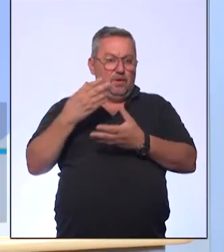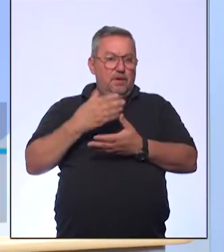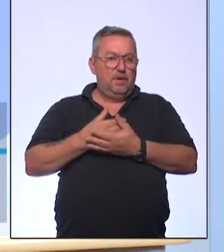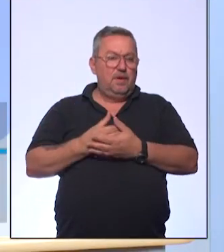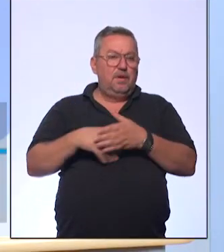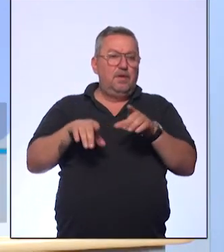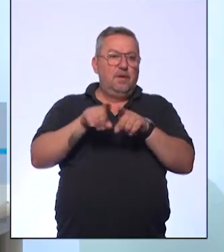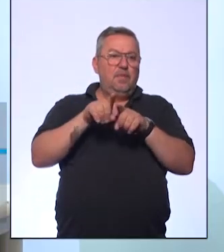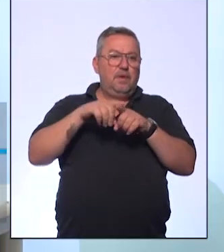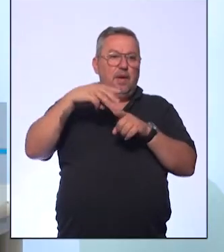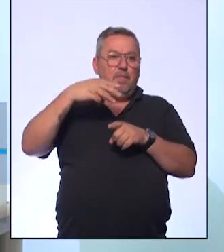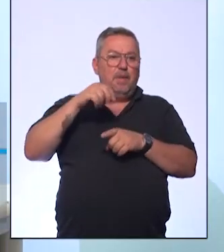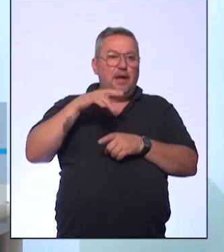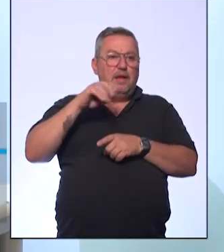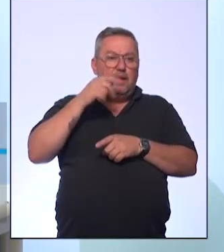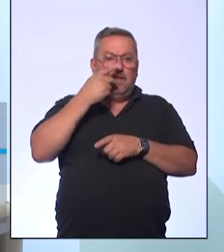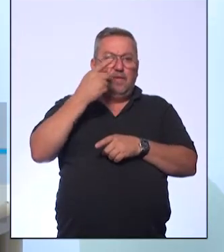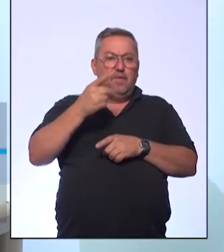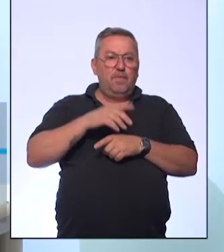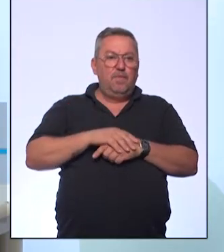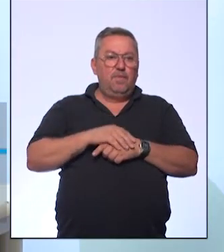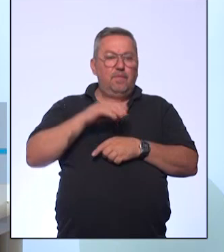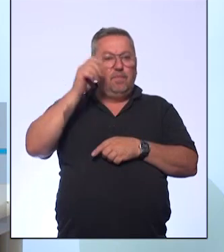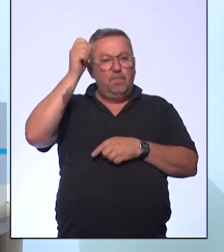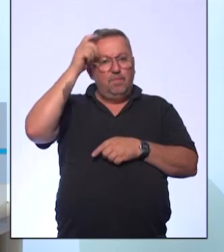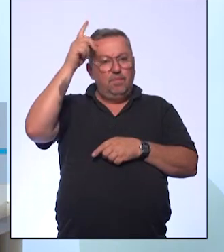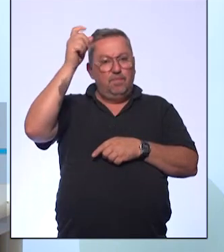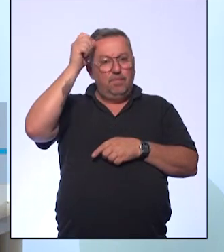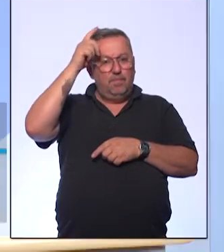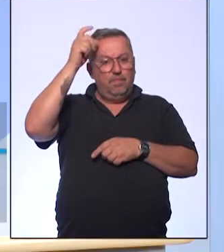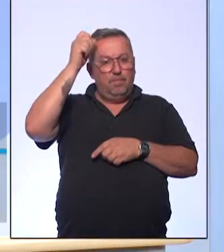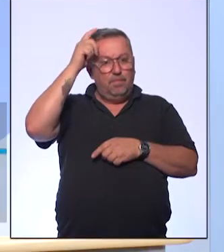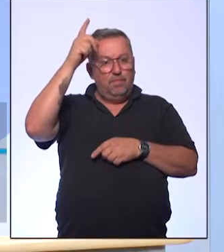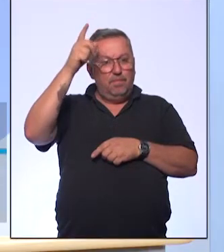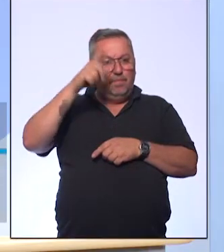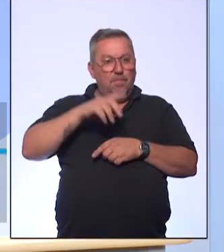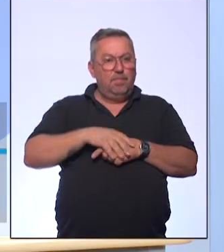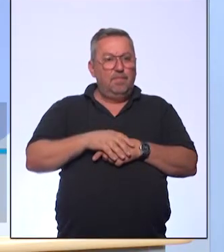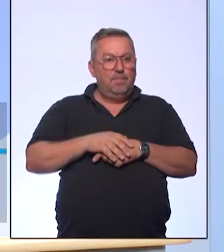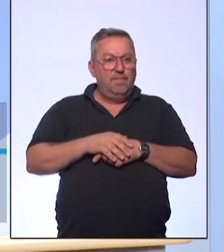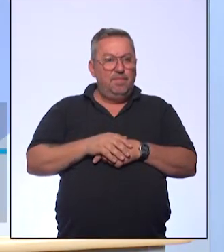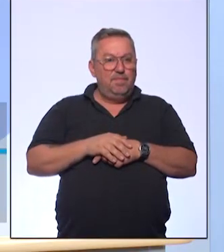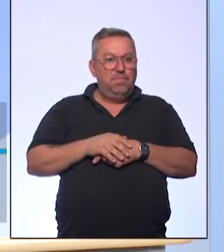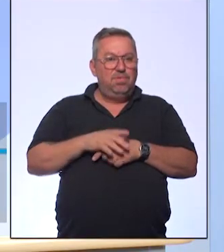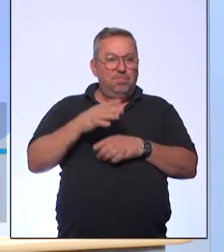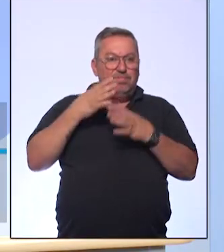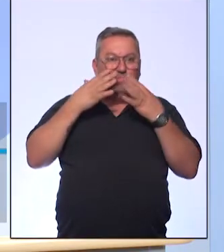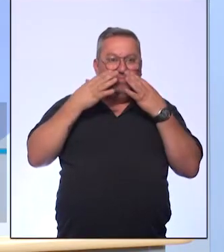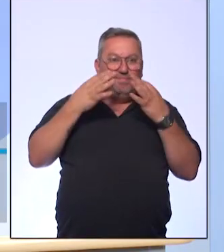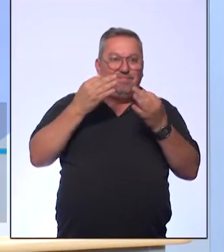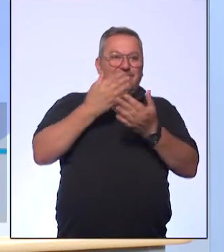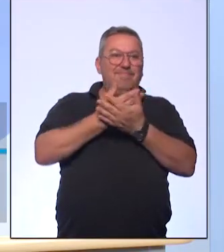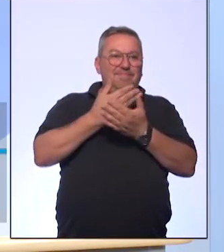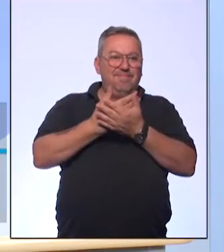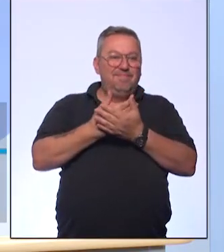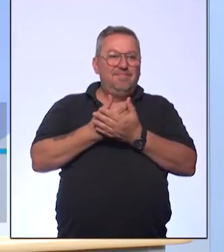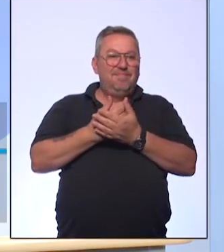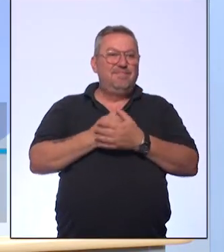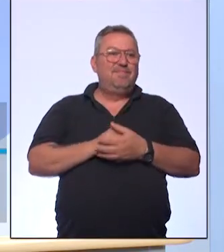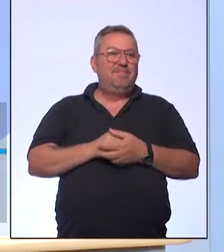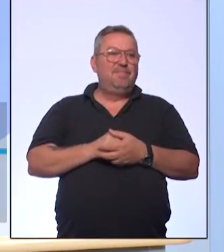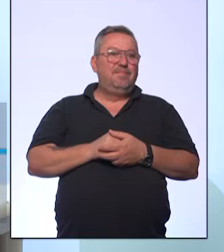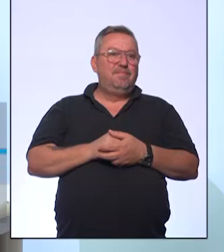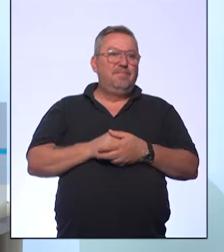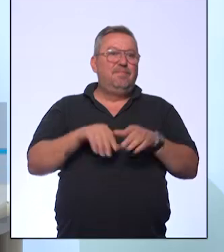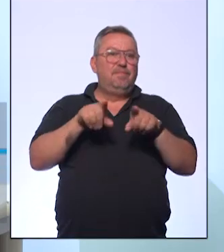E a Maria Clara também citou cultura. Nossa, eles estão super ligados, né, na aula. Super atentos, Isso né? mesmo.